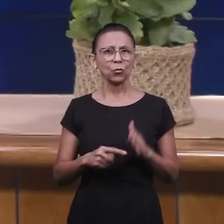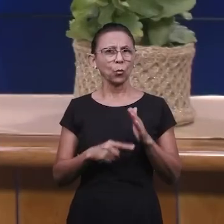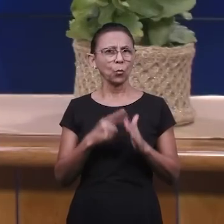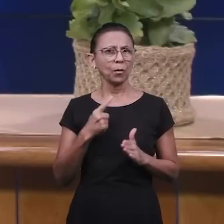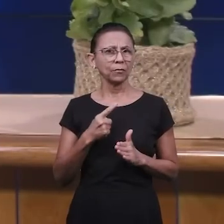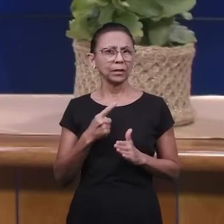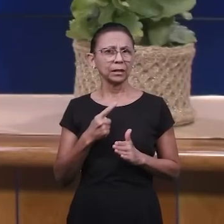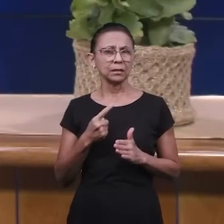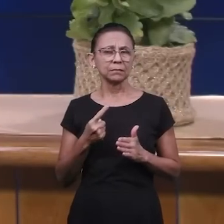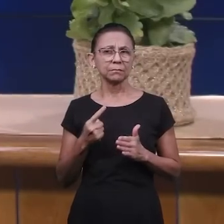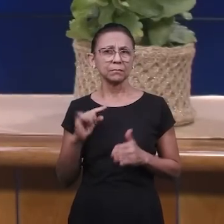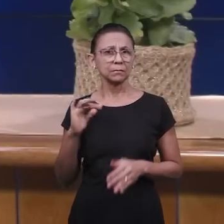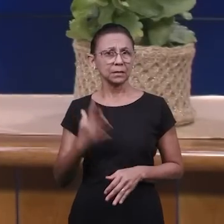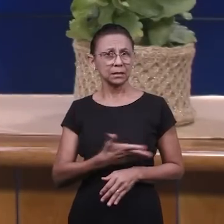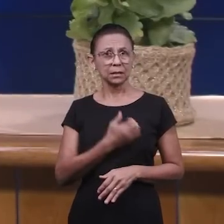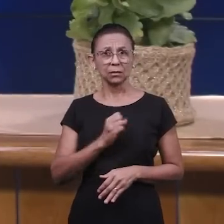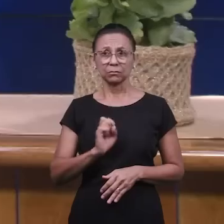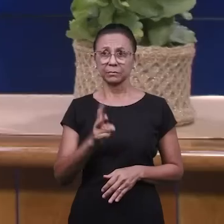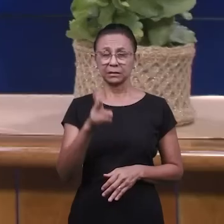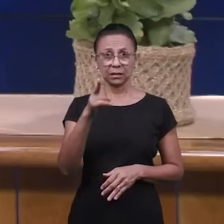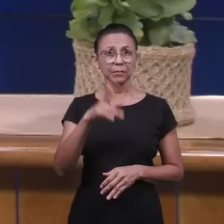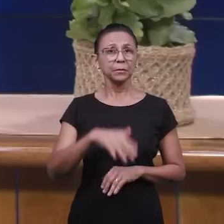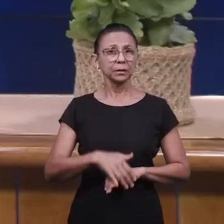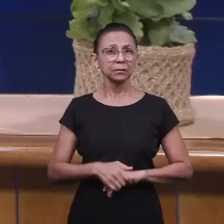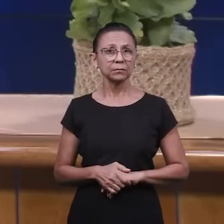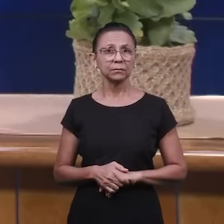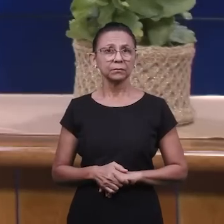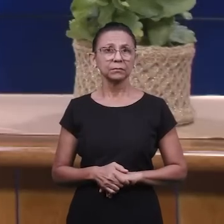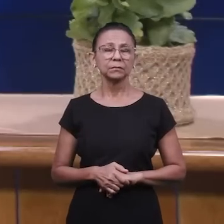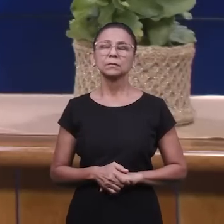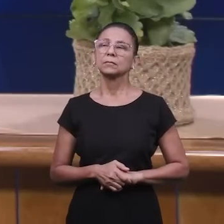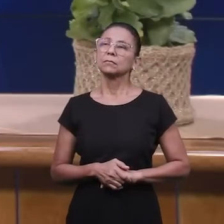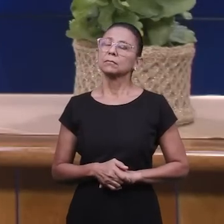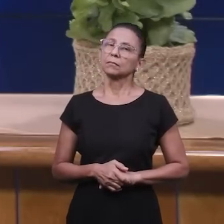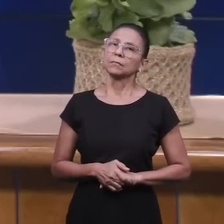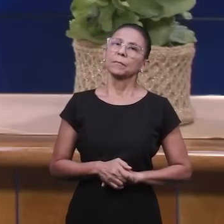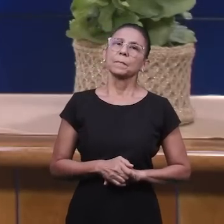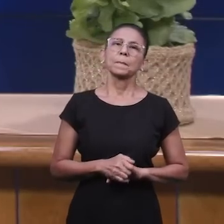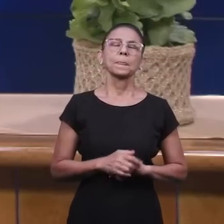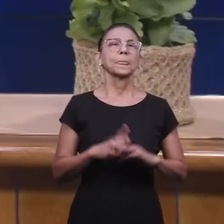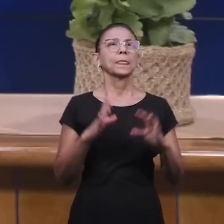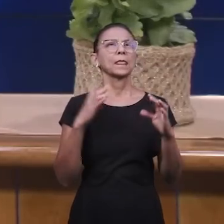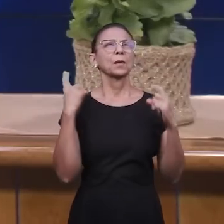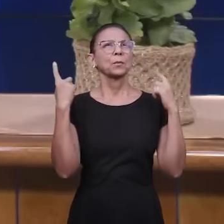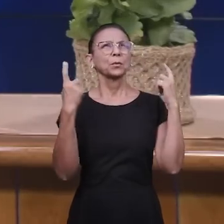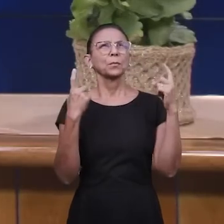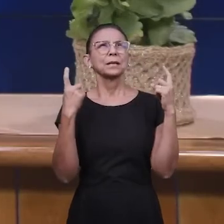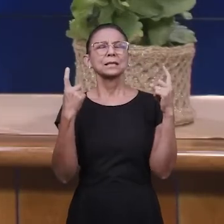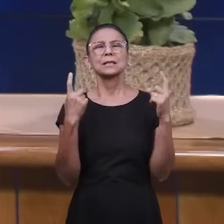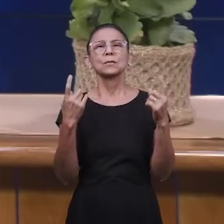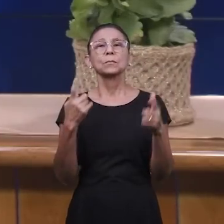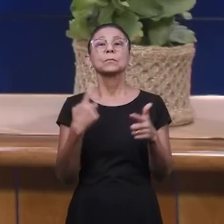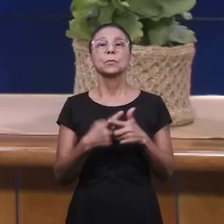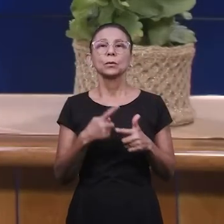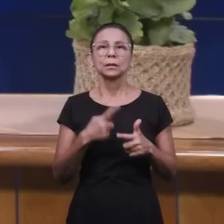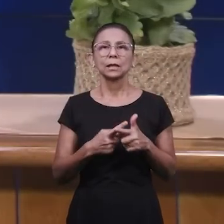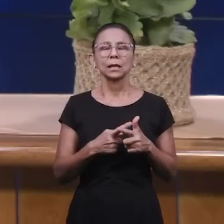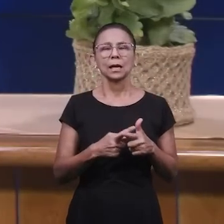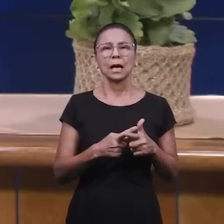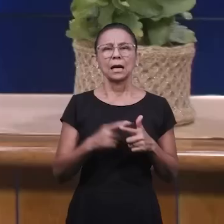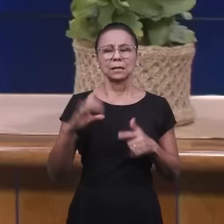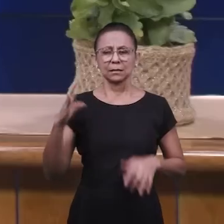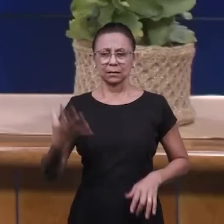o homem, ele necessita de um meio, ou seja, de um veículo para que ele possa ter acesso à